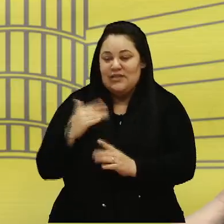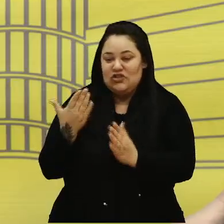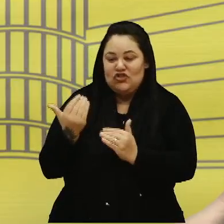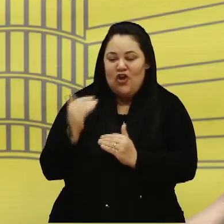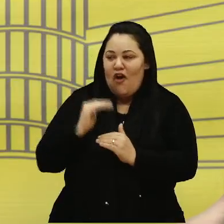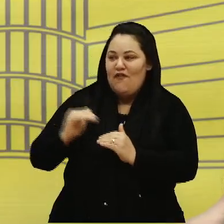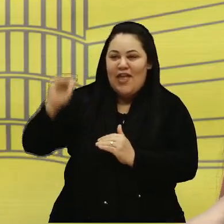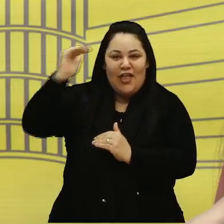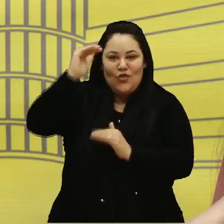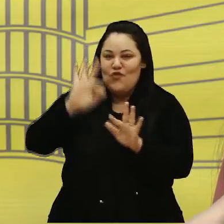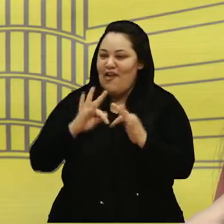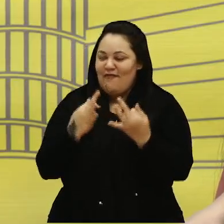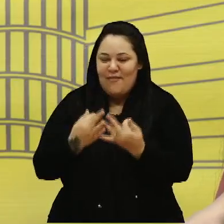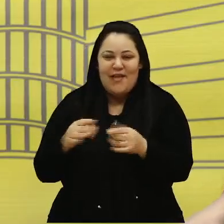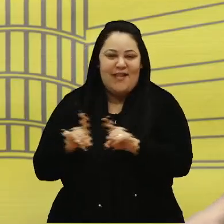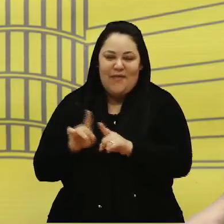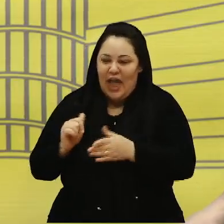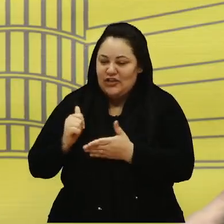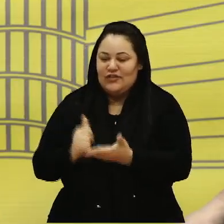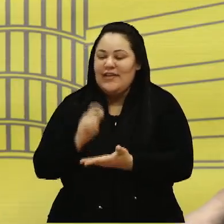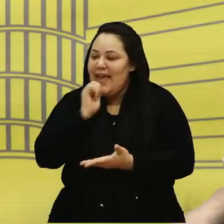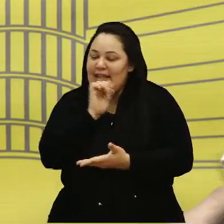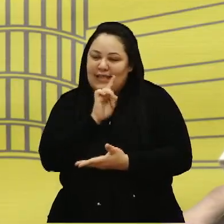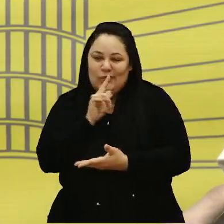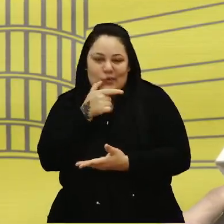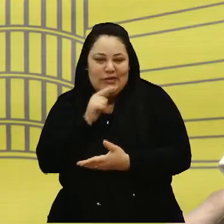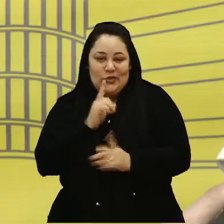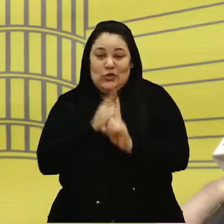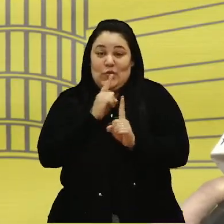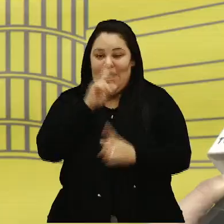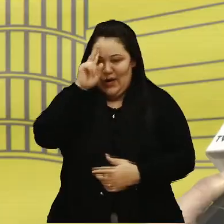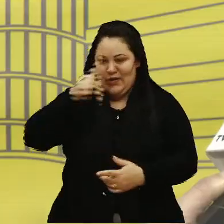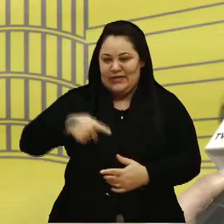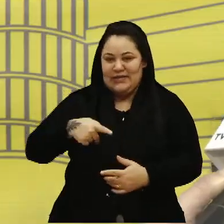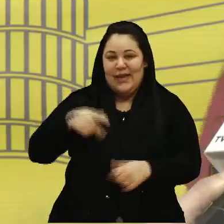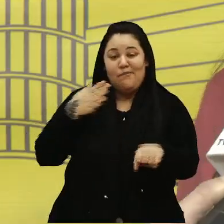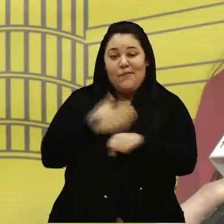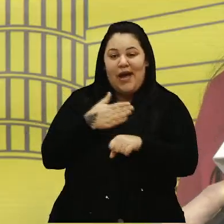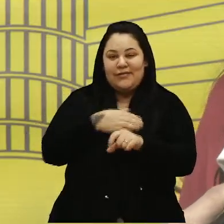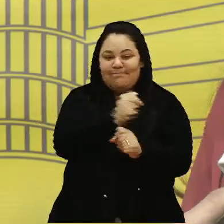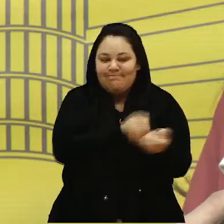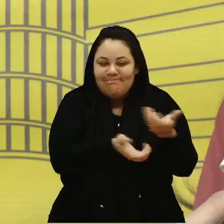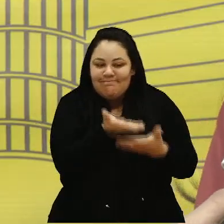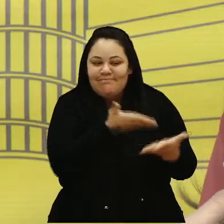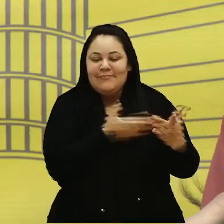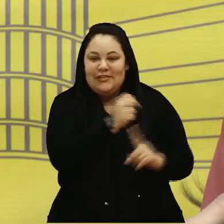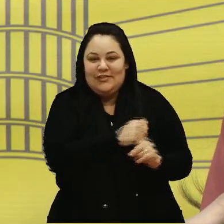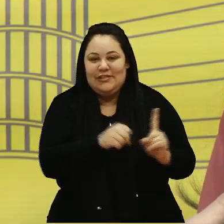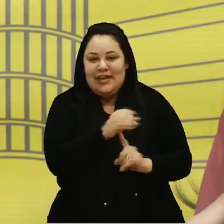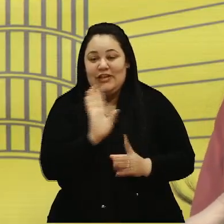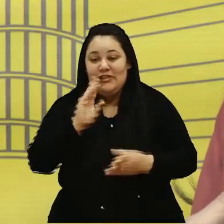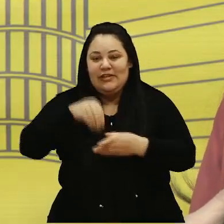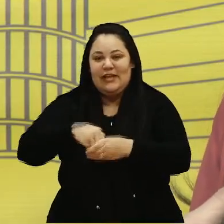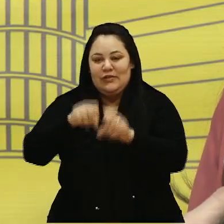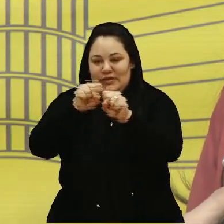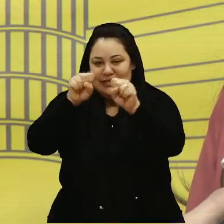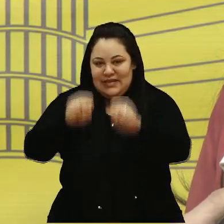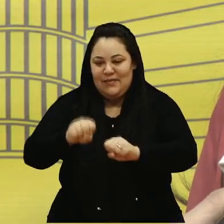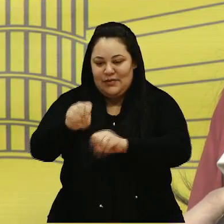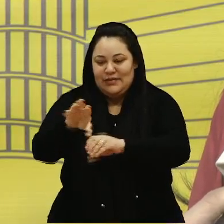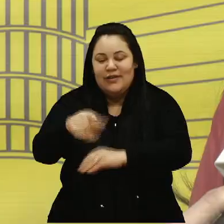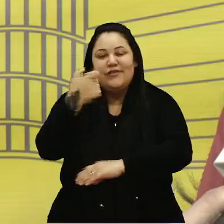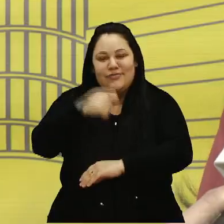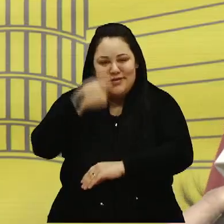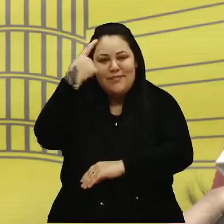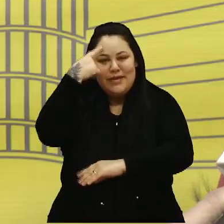adultos, dessas famílias que ainda não se reconhecem muitas vezes na sociedade e também dentro do sistema educacional. A gente precisa pensar sobre